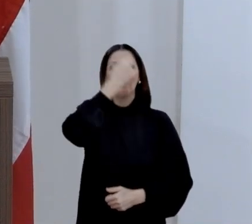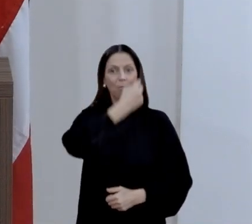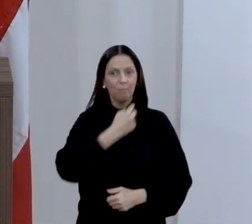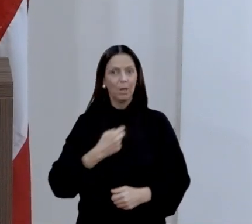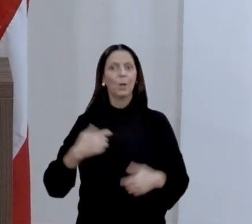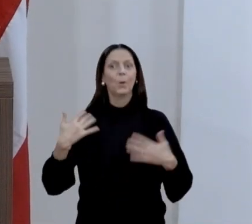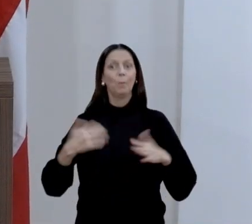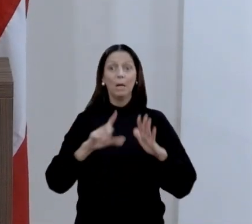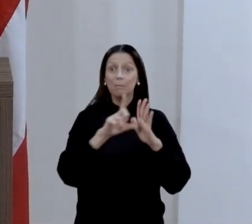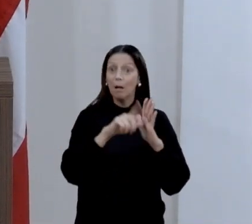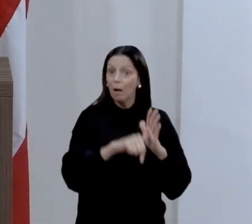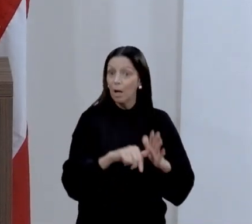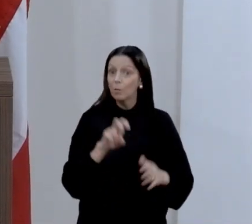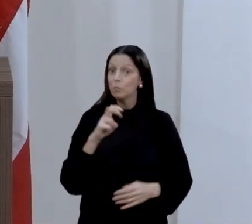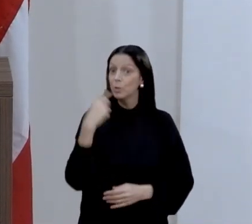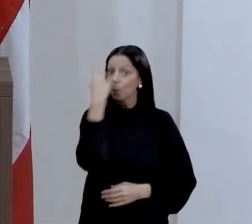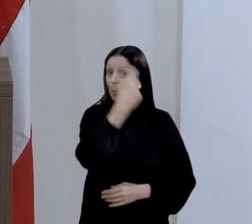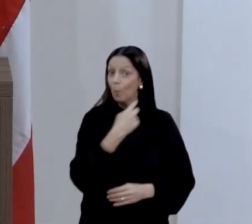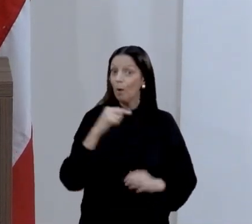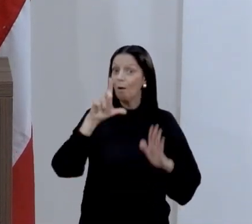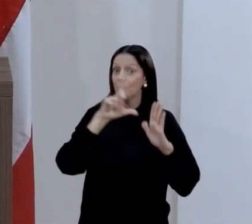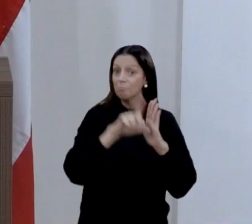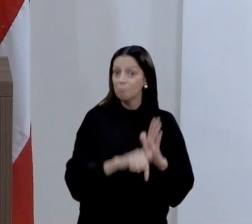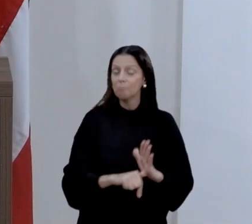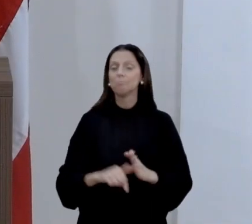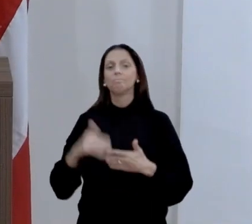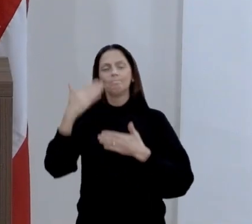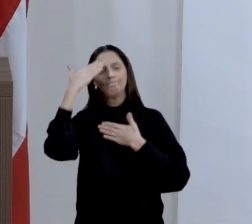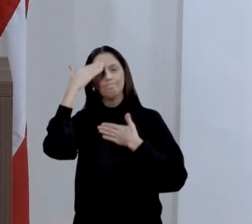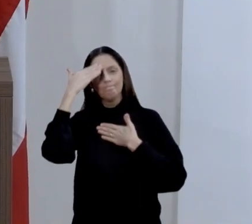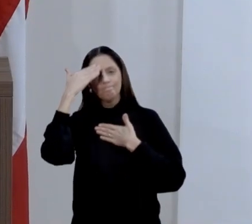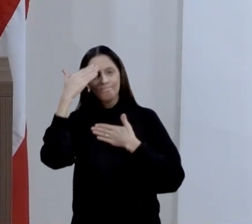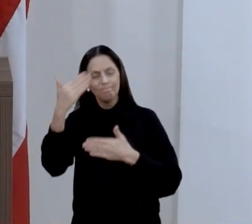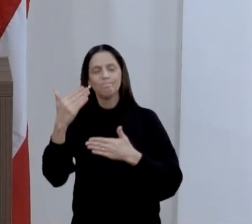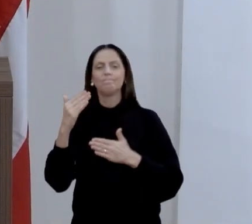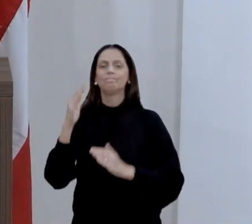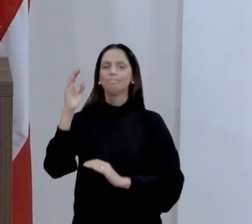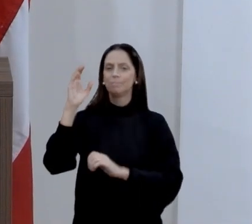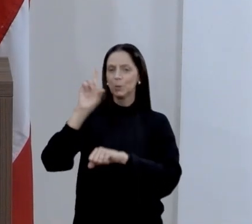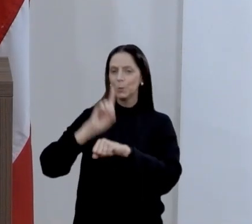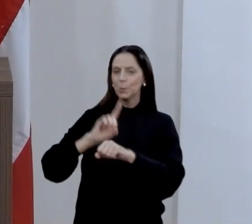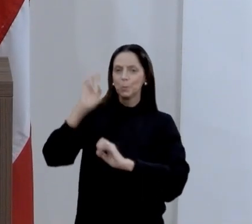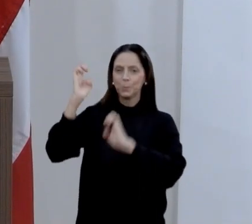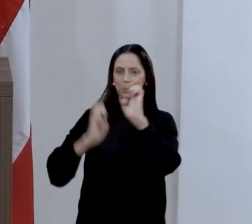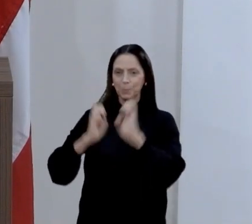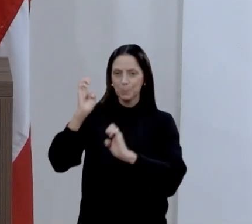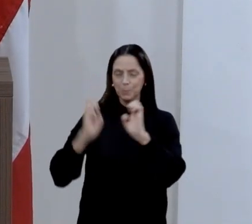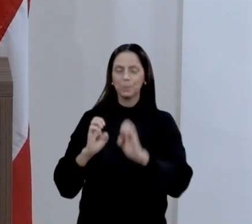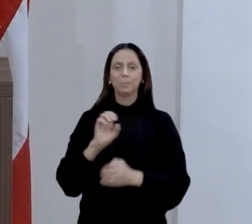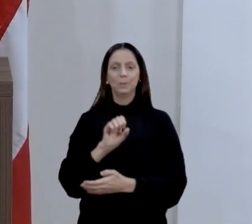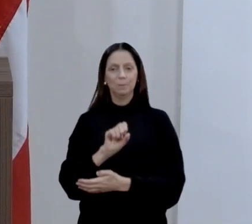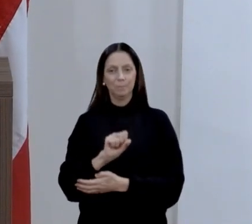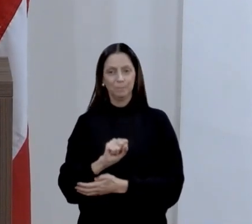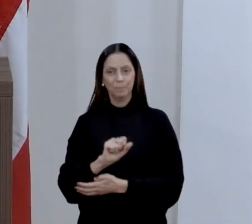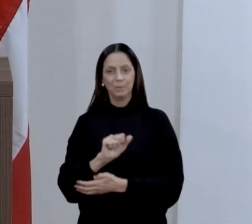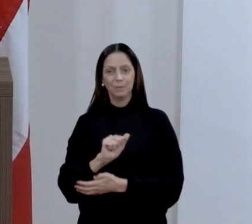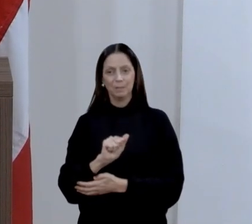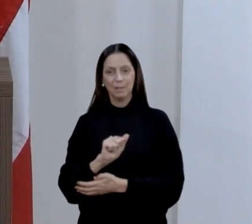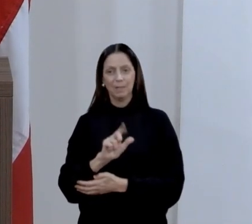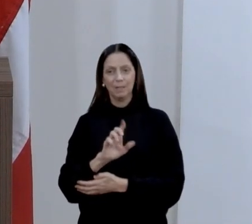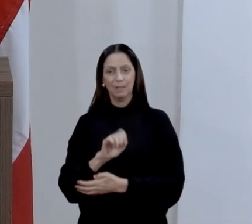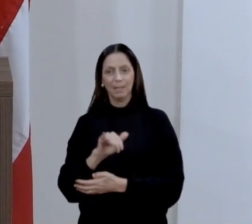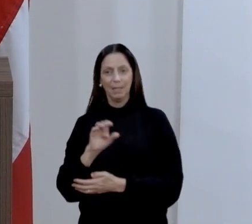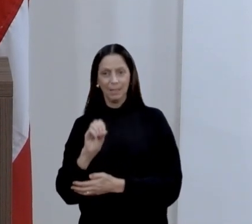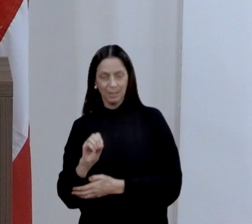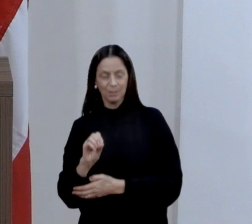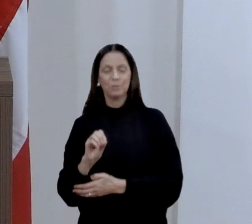de atraso. E aqui já vai meu agradecimento aos empresários ali, ao Salésio, sua esposa, ao Luciano Hang,